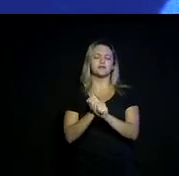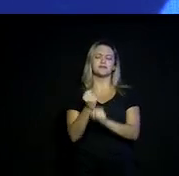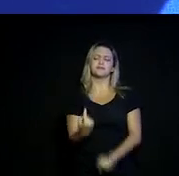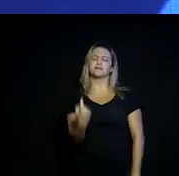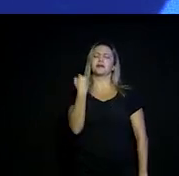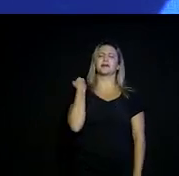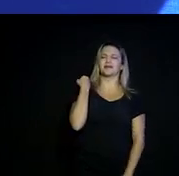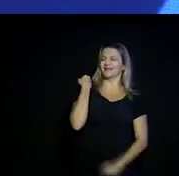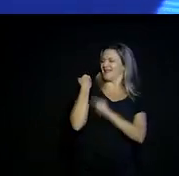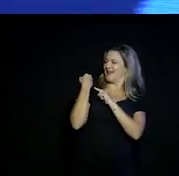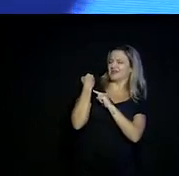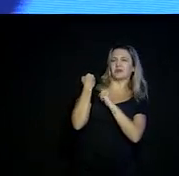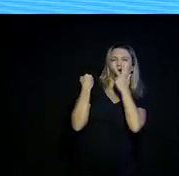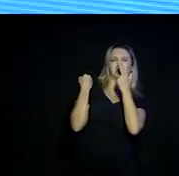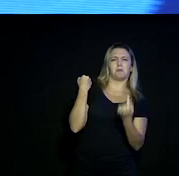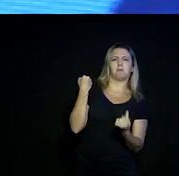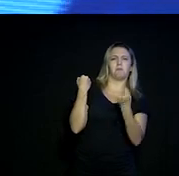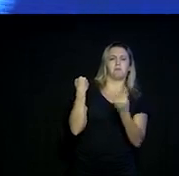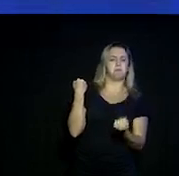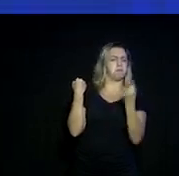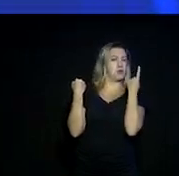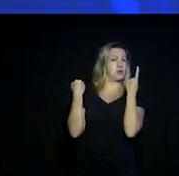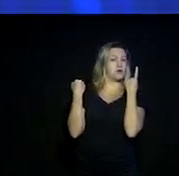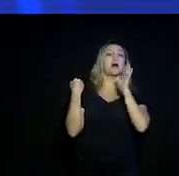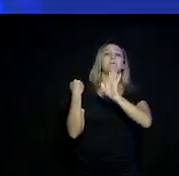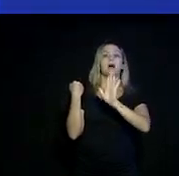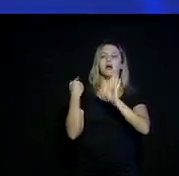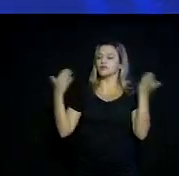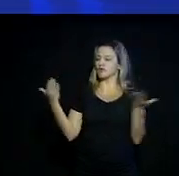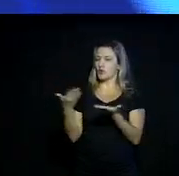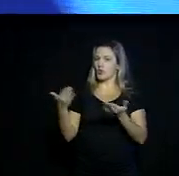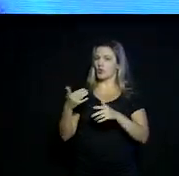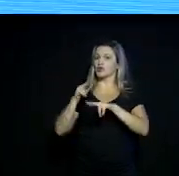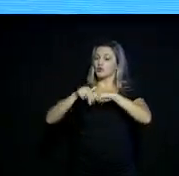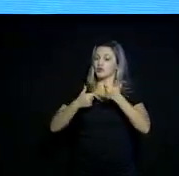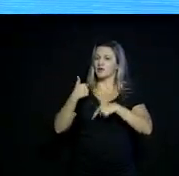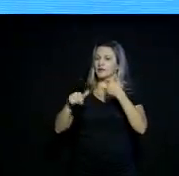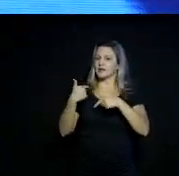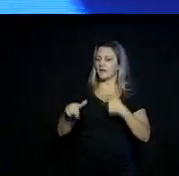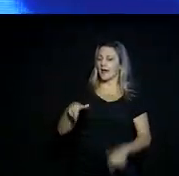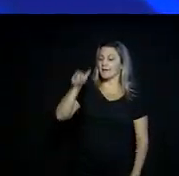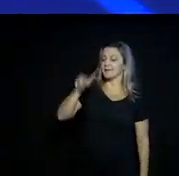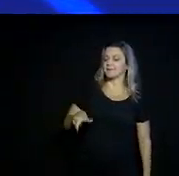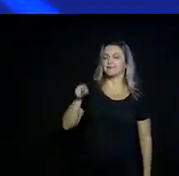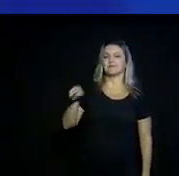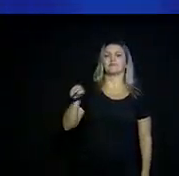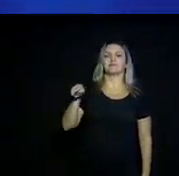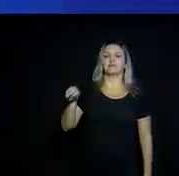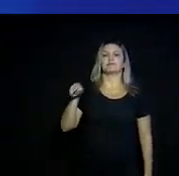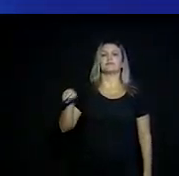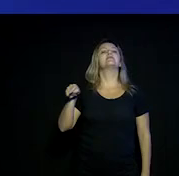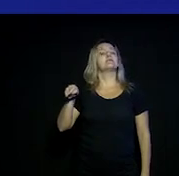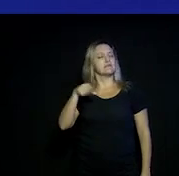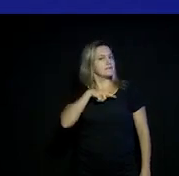louco. E por causa do trabalho dela, hoje muitas pessoas têm vidas enriquecidas, porque